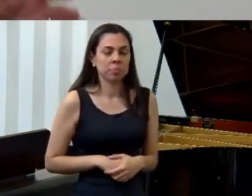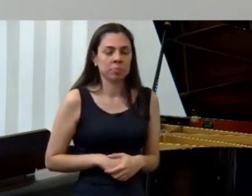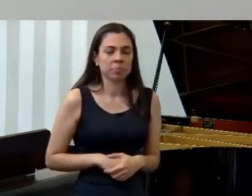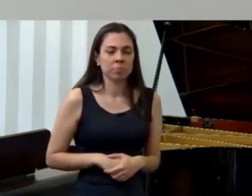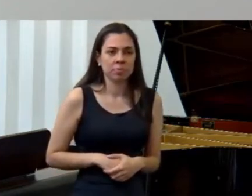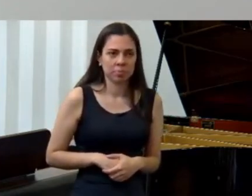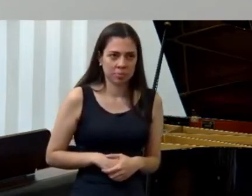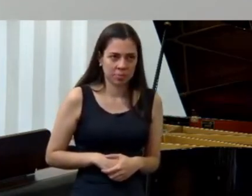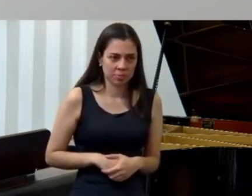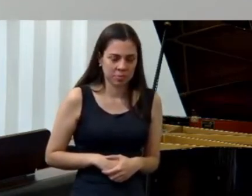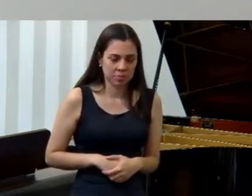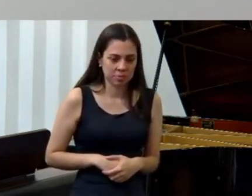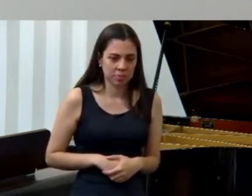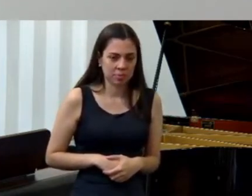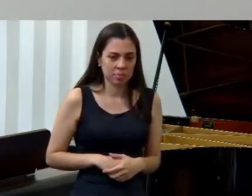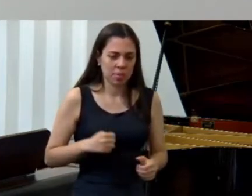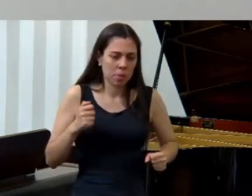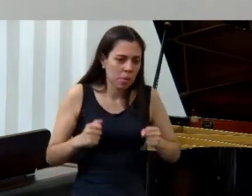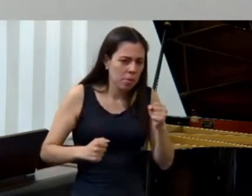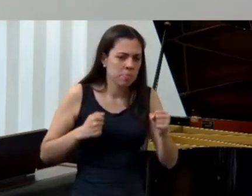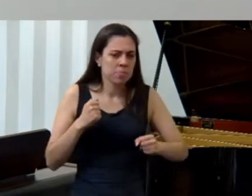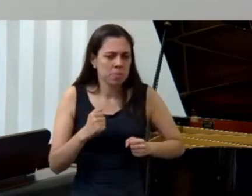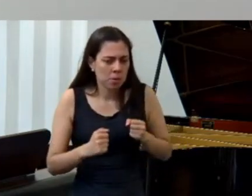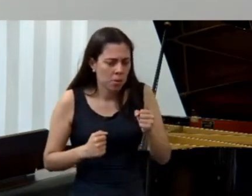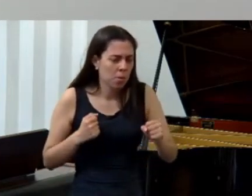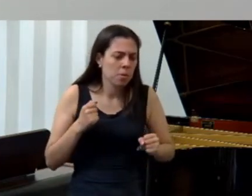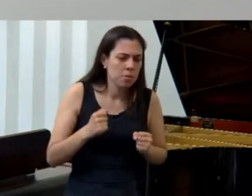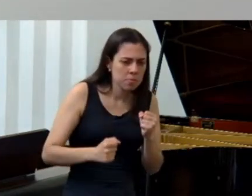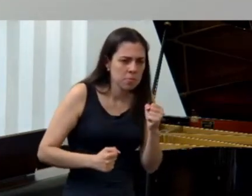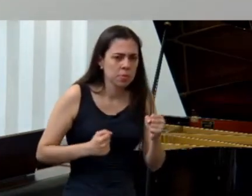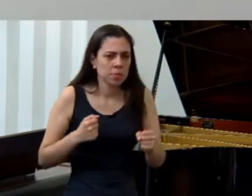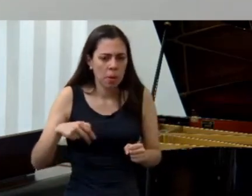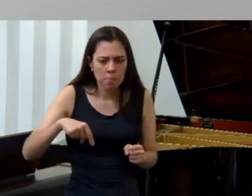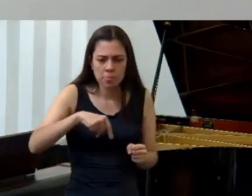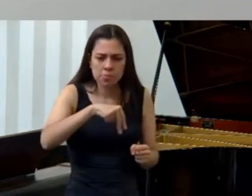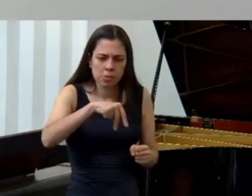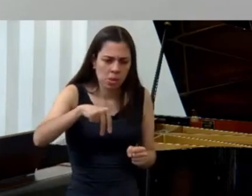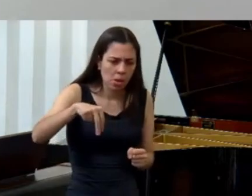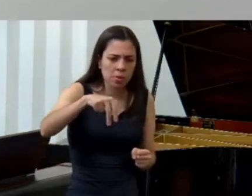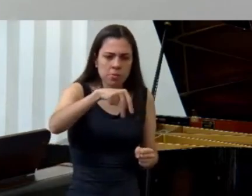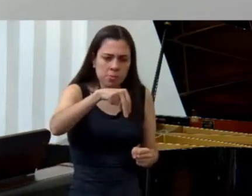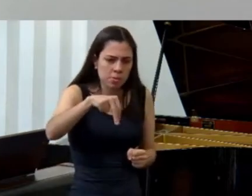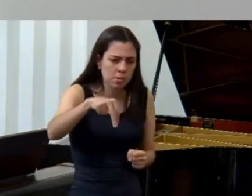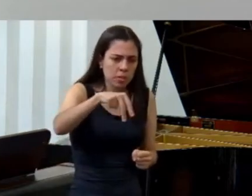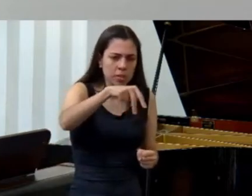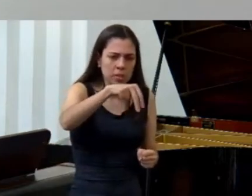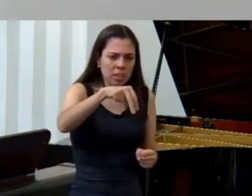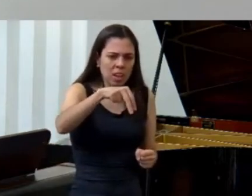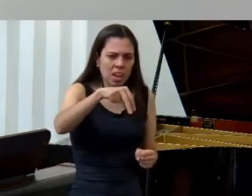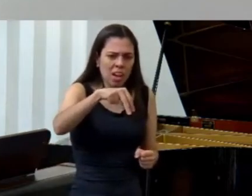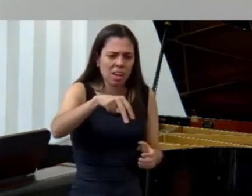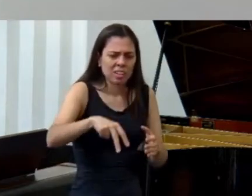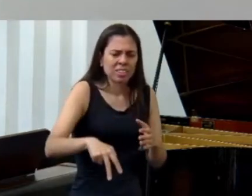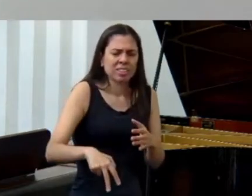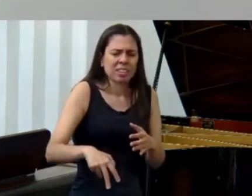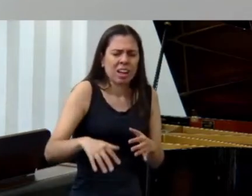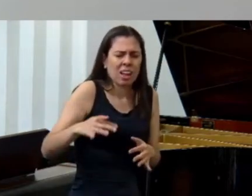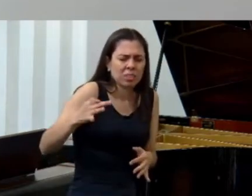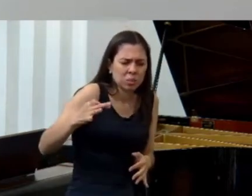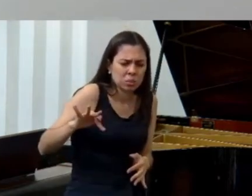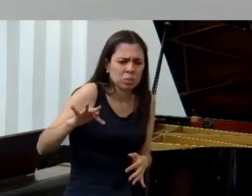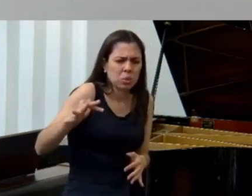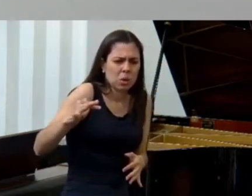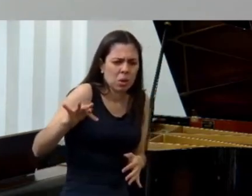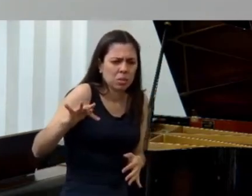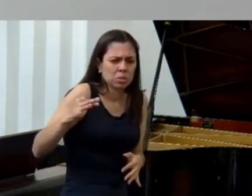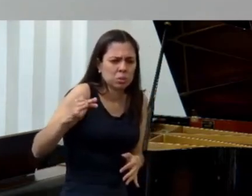levando ao primeiro lugar. Logo na metade da prova, ele sente uma dor terrível